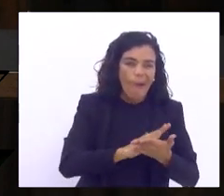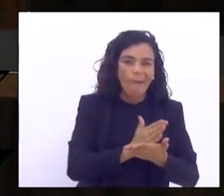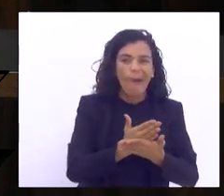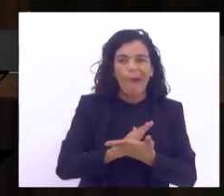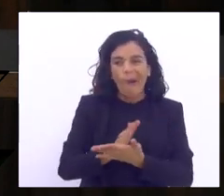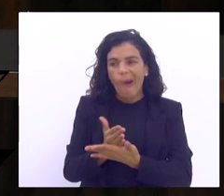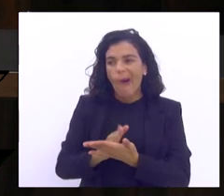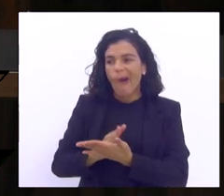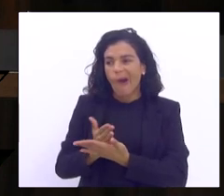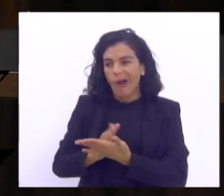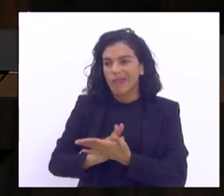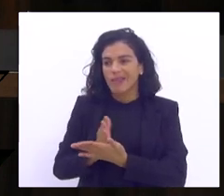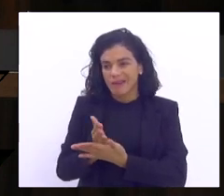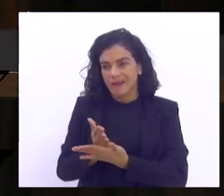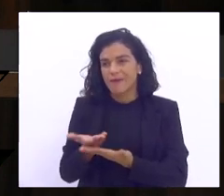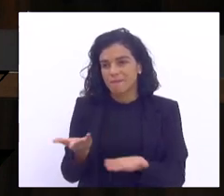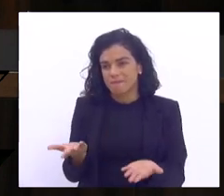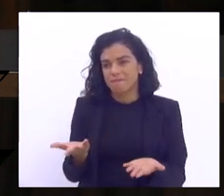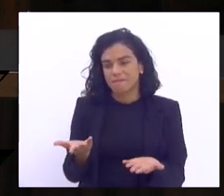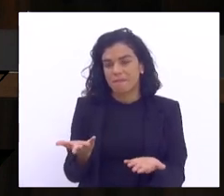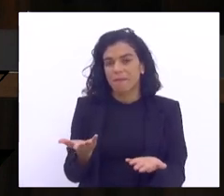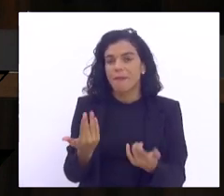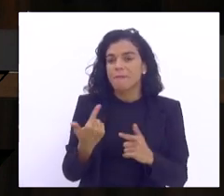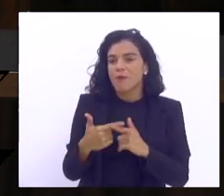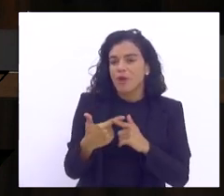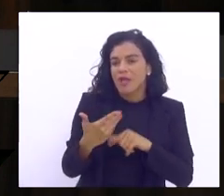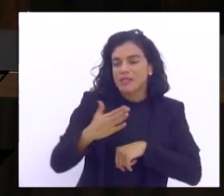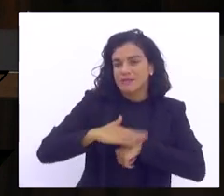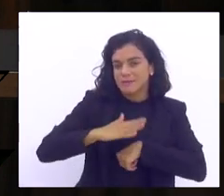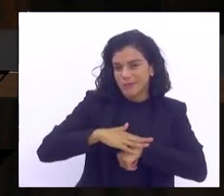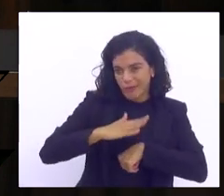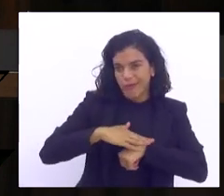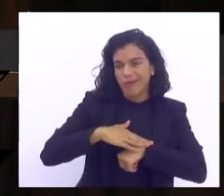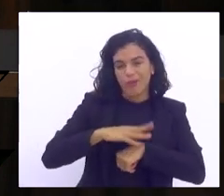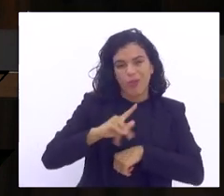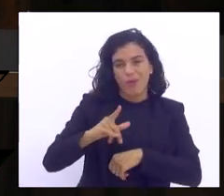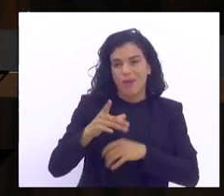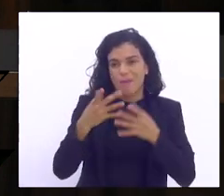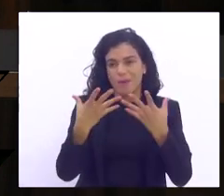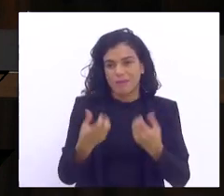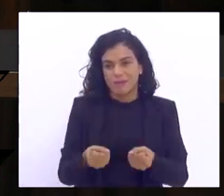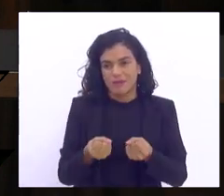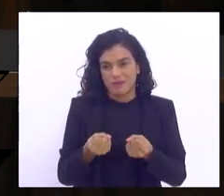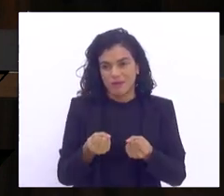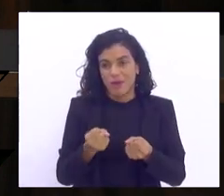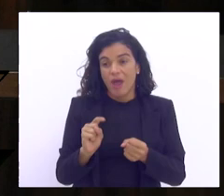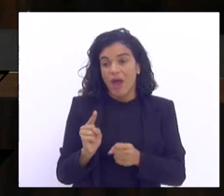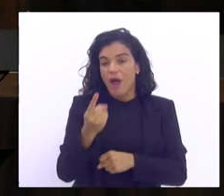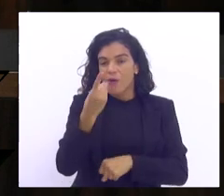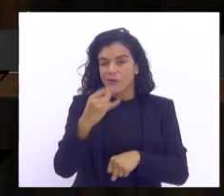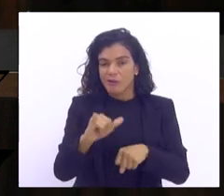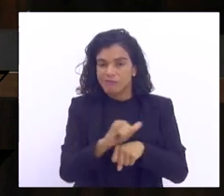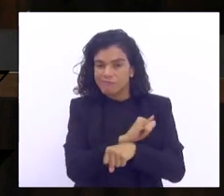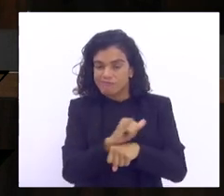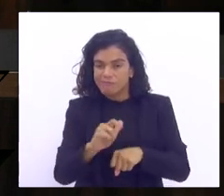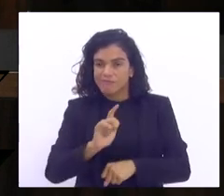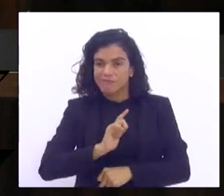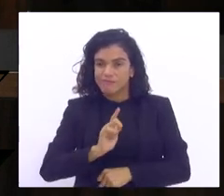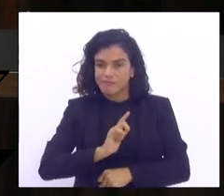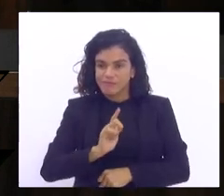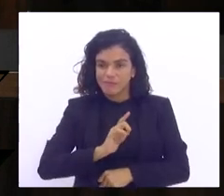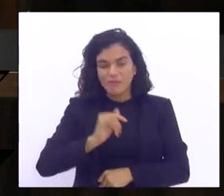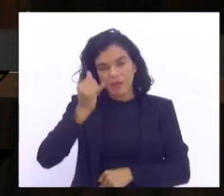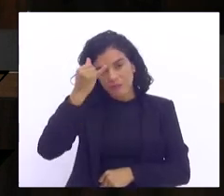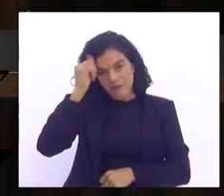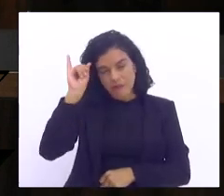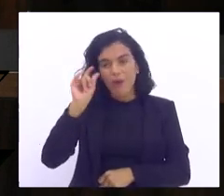nenhuma bobagem, porque isso, nesse momento, não é permitido. E a única maneira que nós temos para não